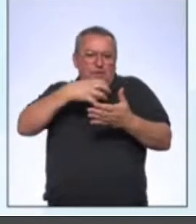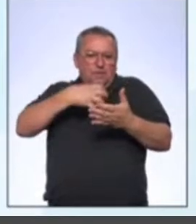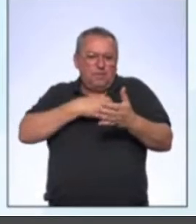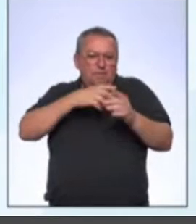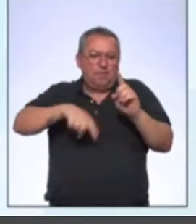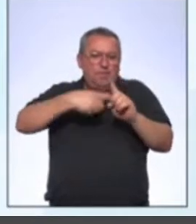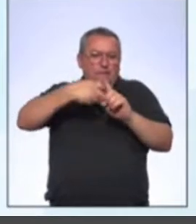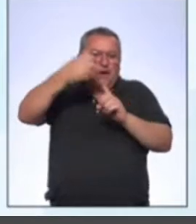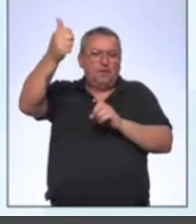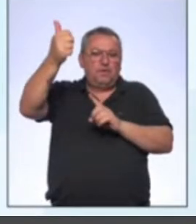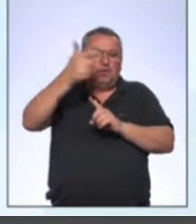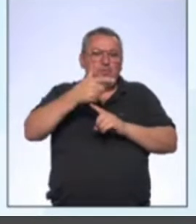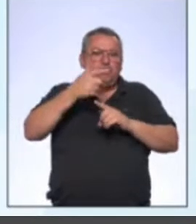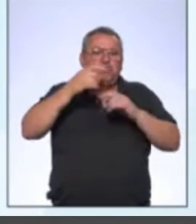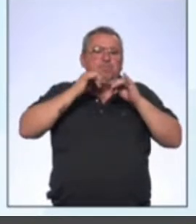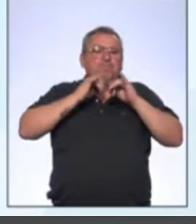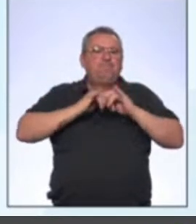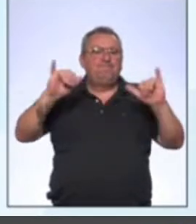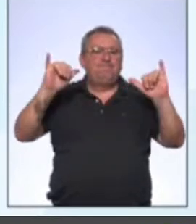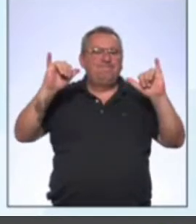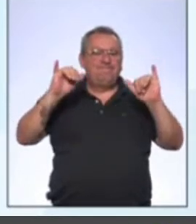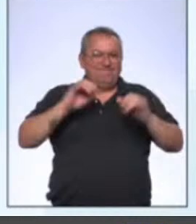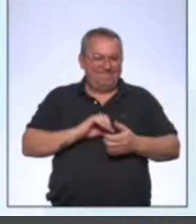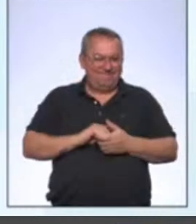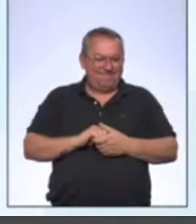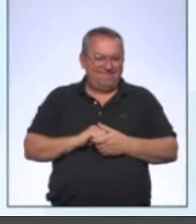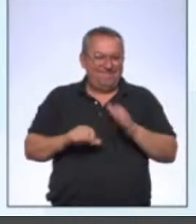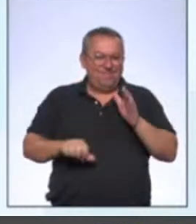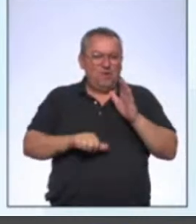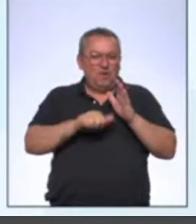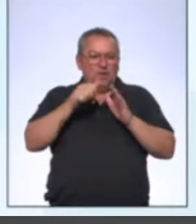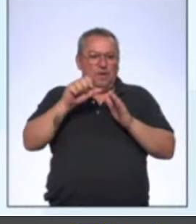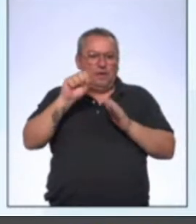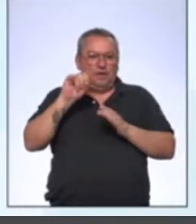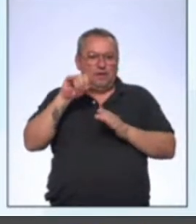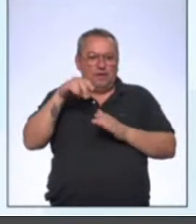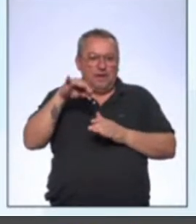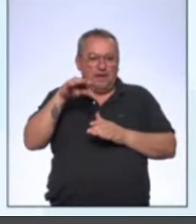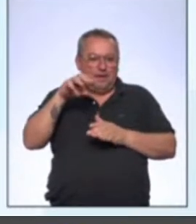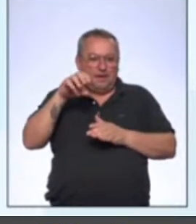qualquer declaração. Bom, primeira coisa, sinestesia é